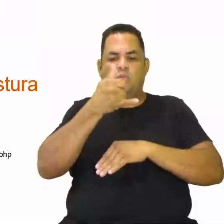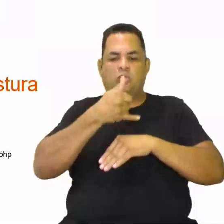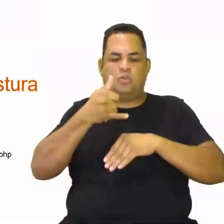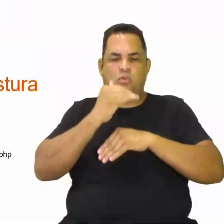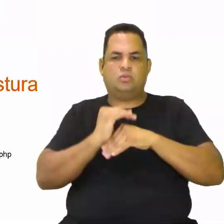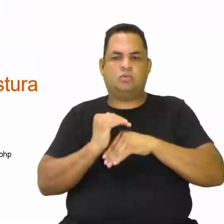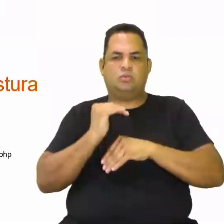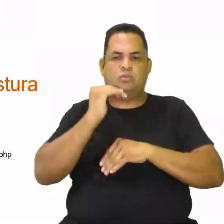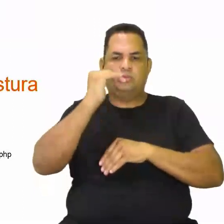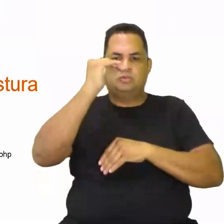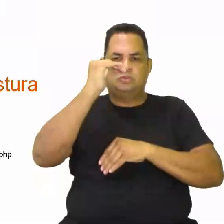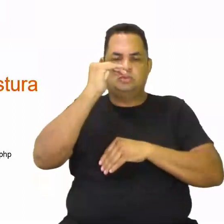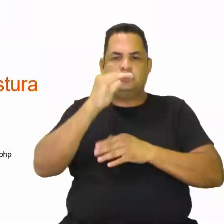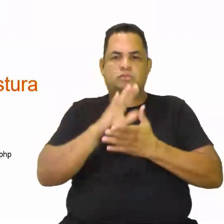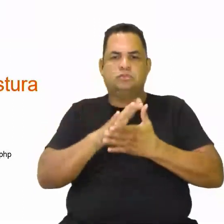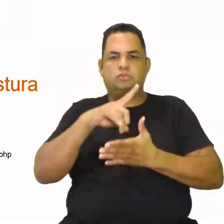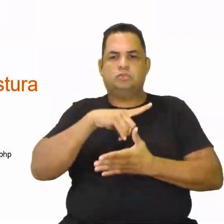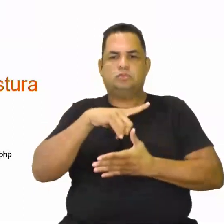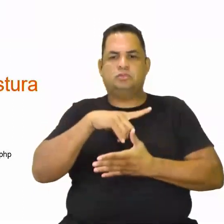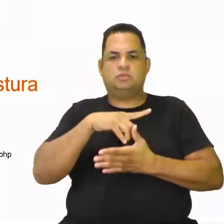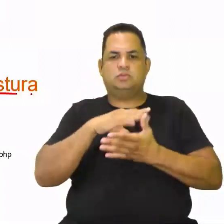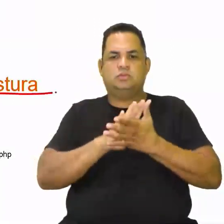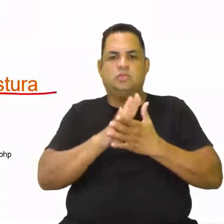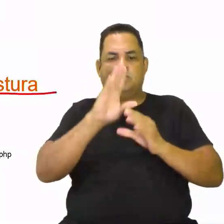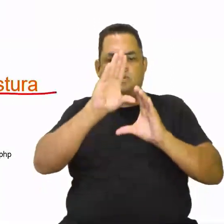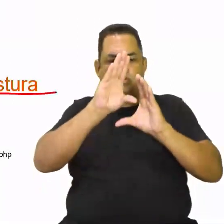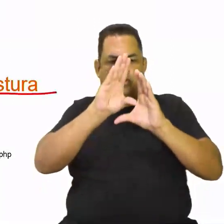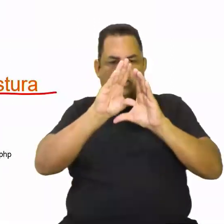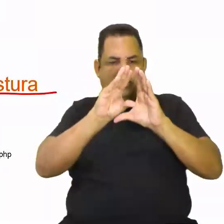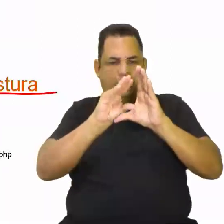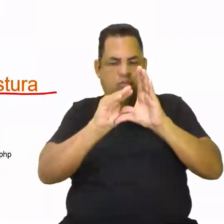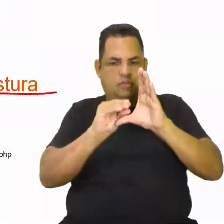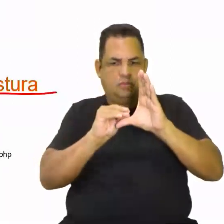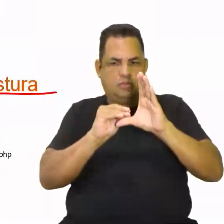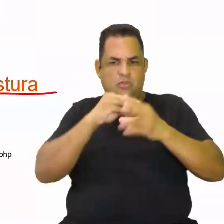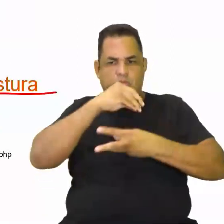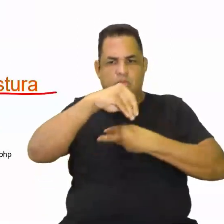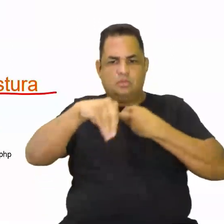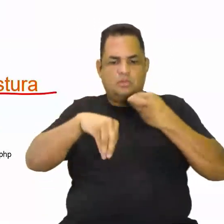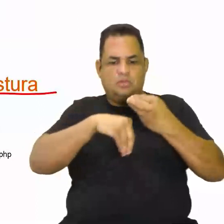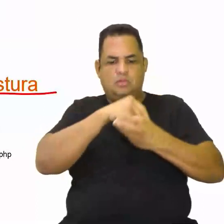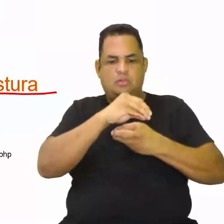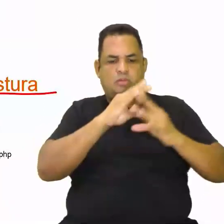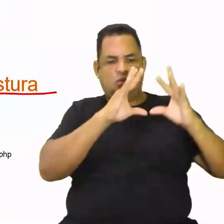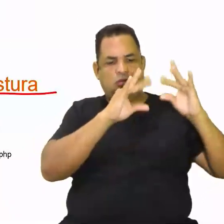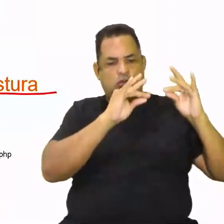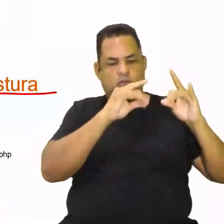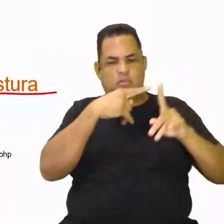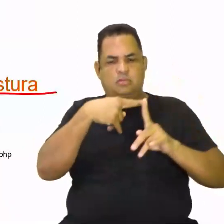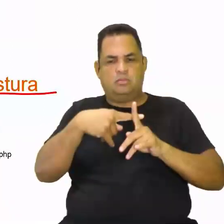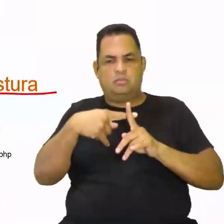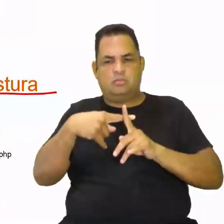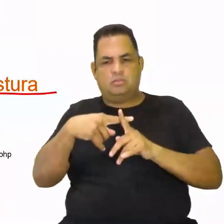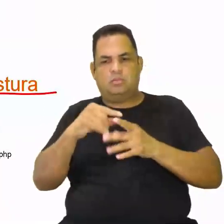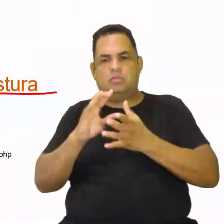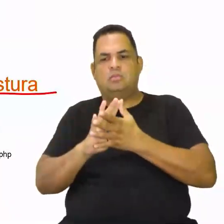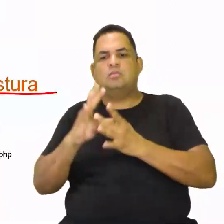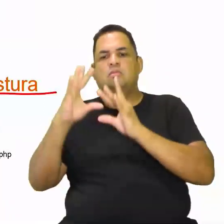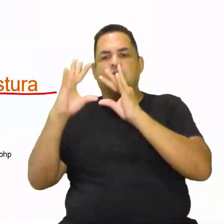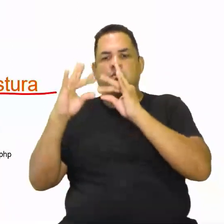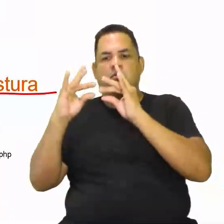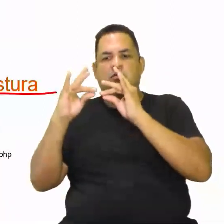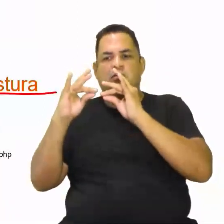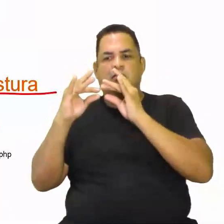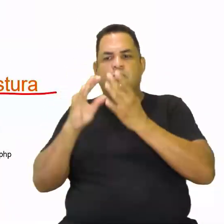funil. Assim, você tem uma decantação de uma mistura líquido com líquido, quer dizer,